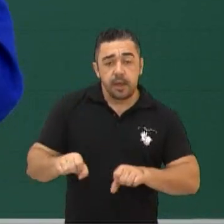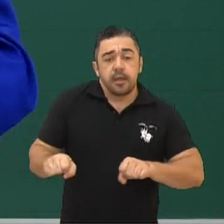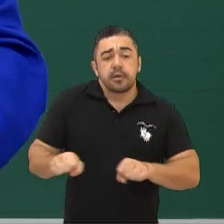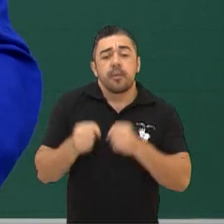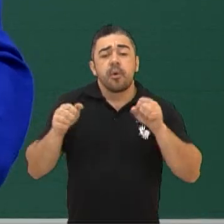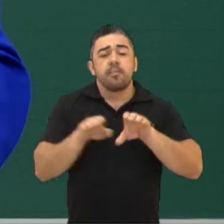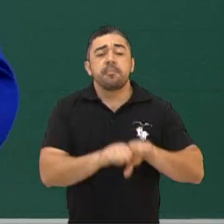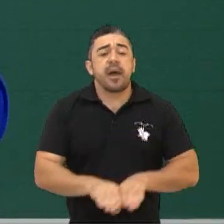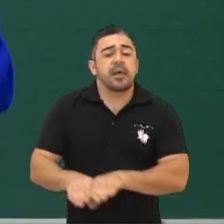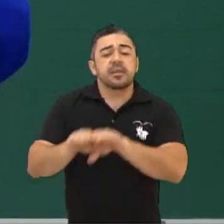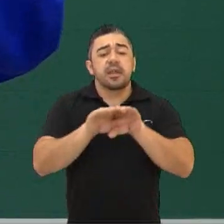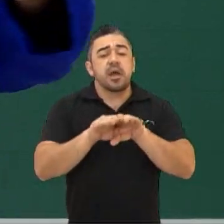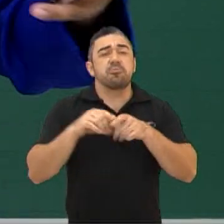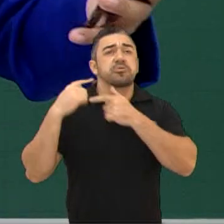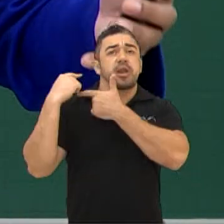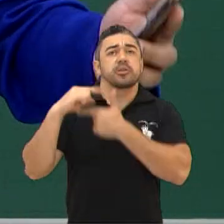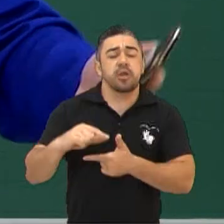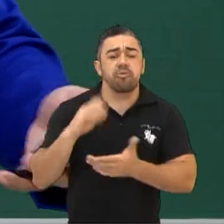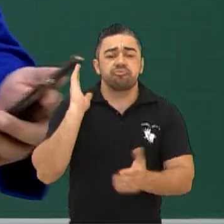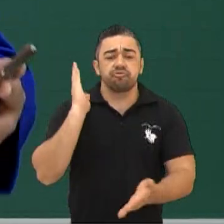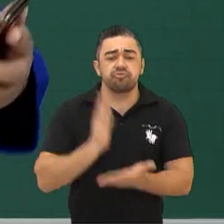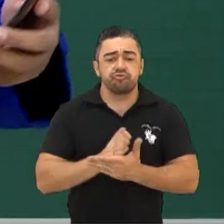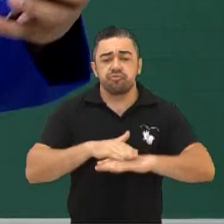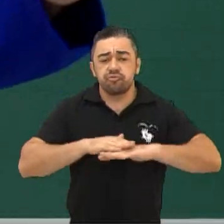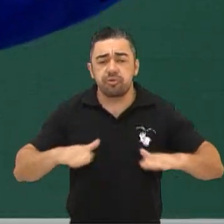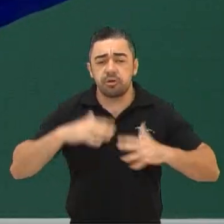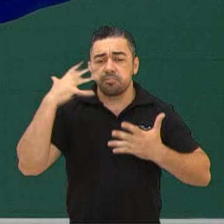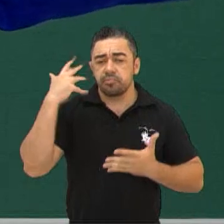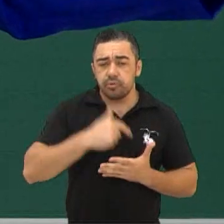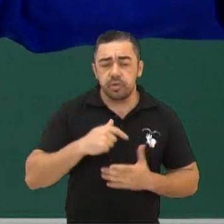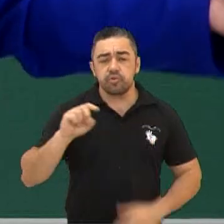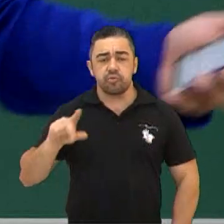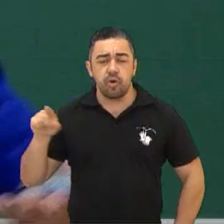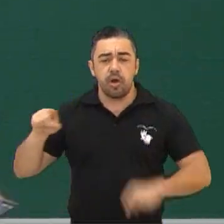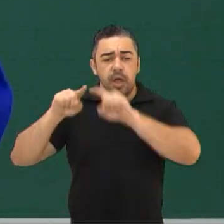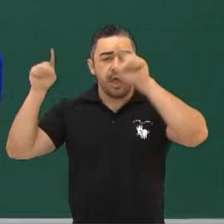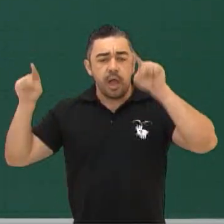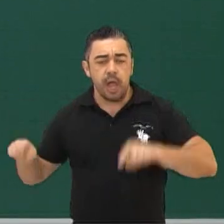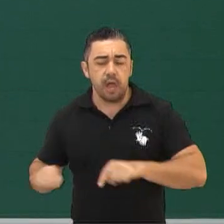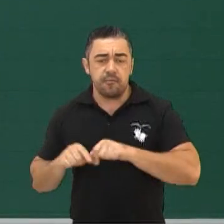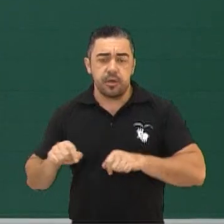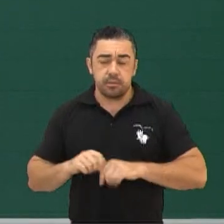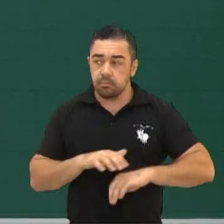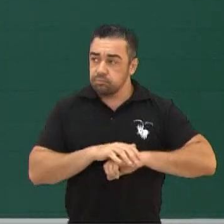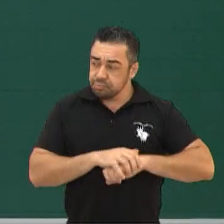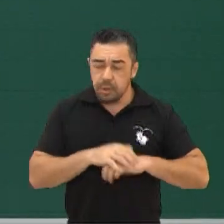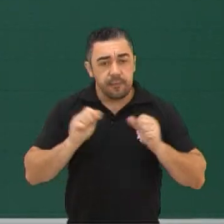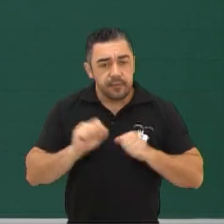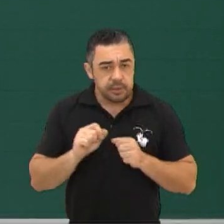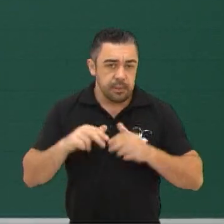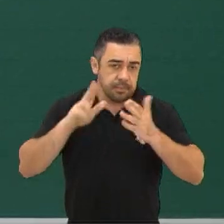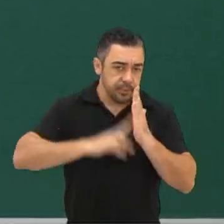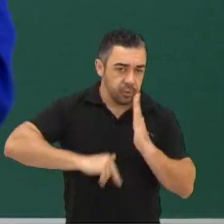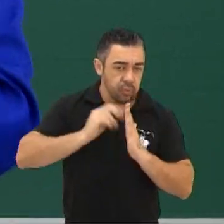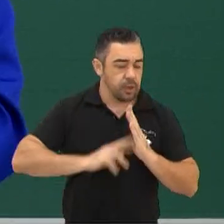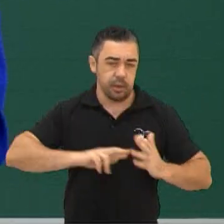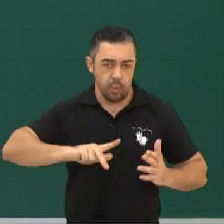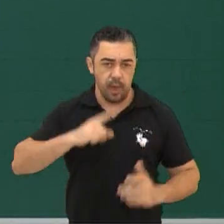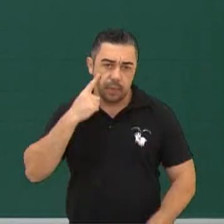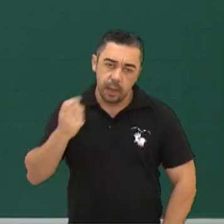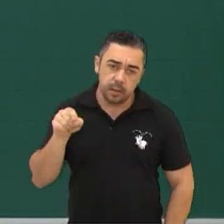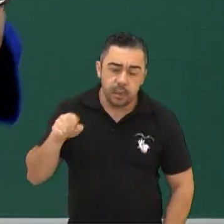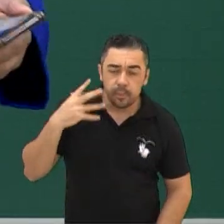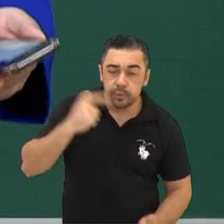com o tradicional. Chega de pintura bonitinha, igual o Leonardo da Vinci fazia. Não que isso não seja bonito e apreciável, eu acho